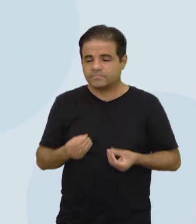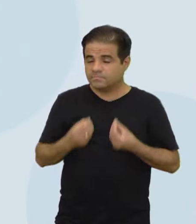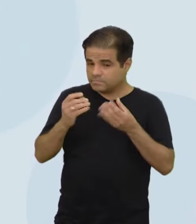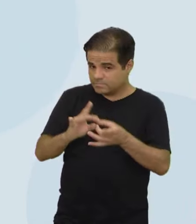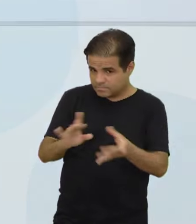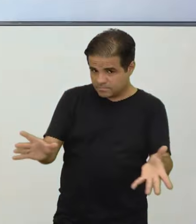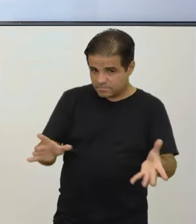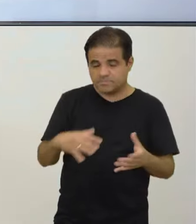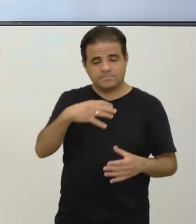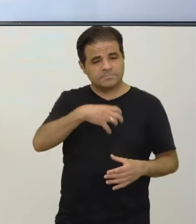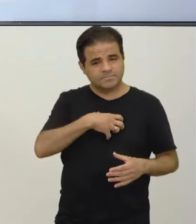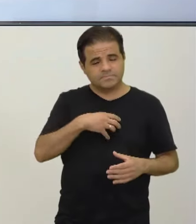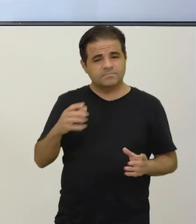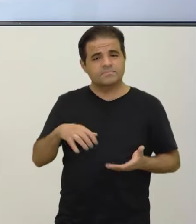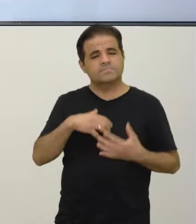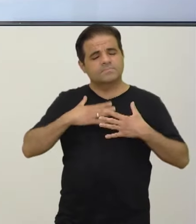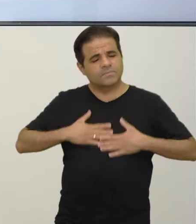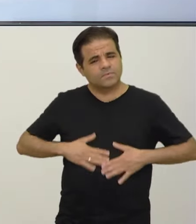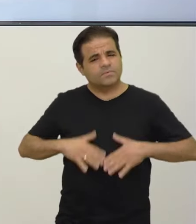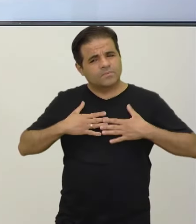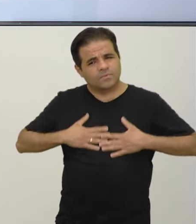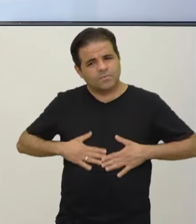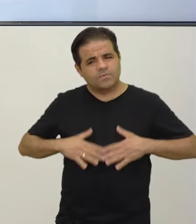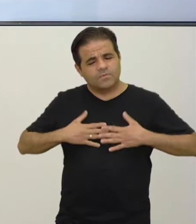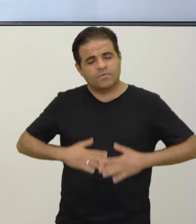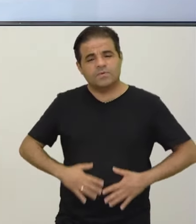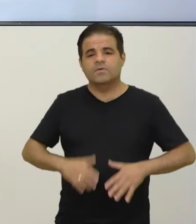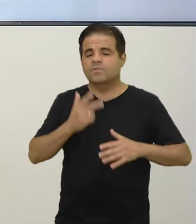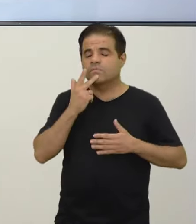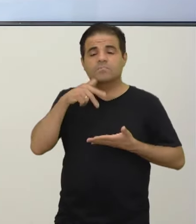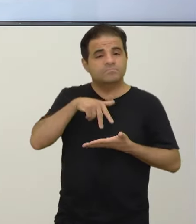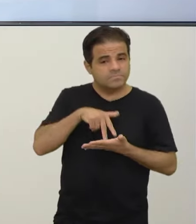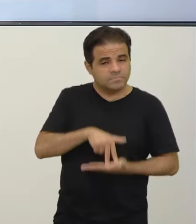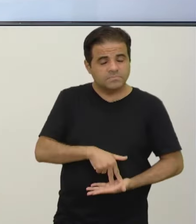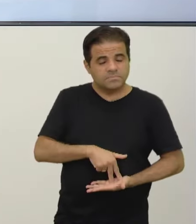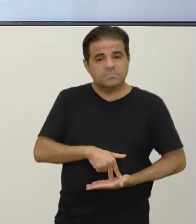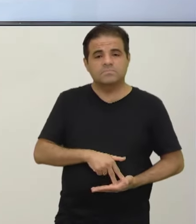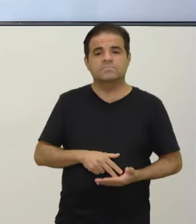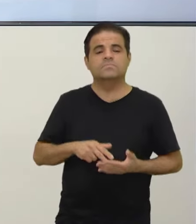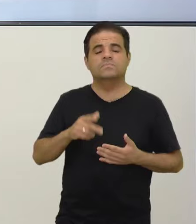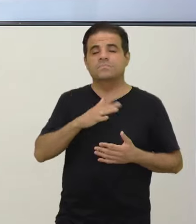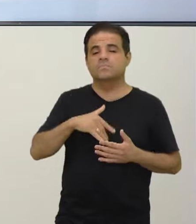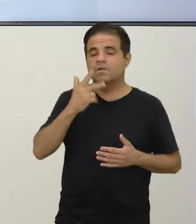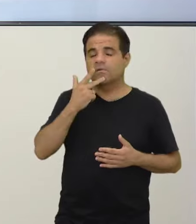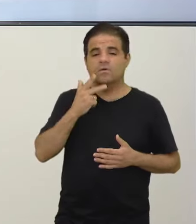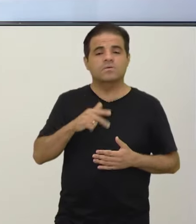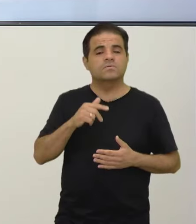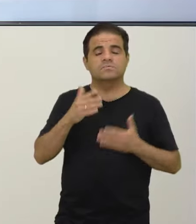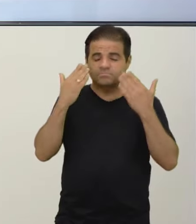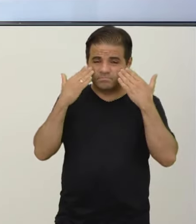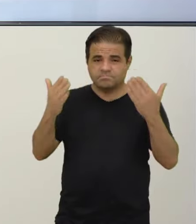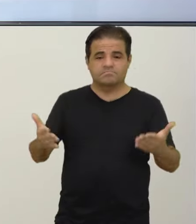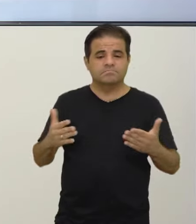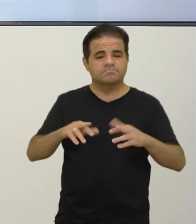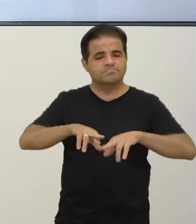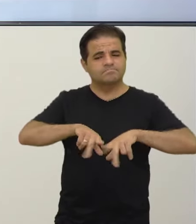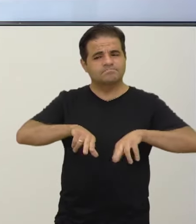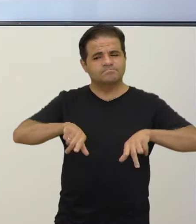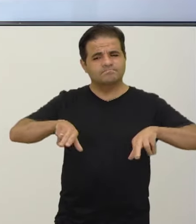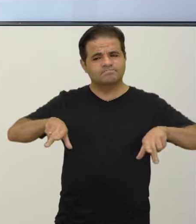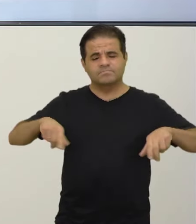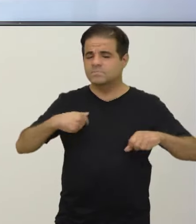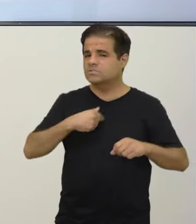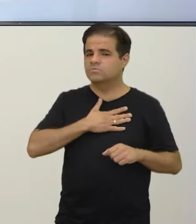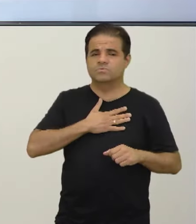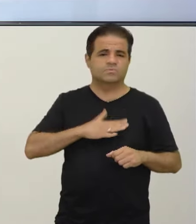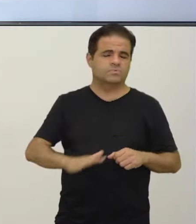elas ou que você se sinta confortável. A gente tá falando sobre exposição, né? Exposição de fotos, exposições de coisas que eu não